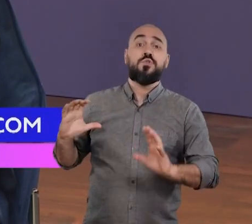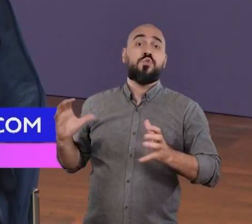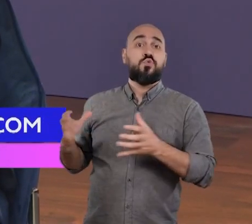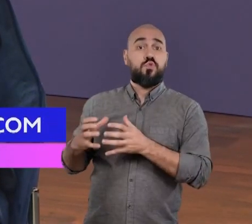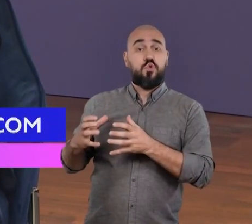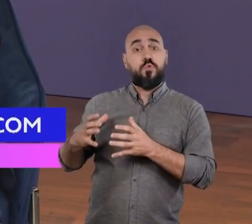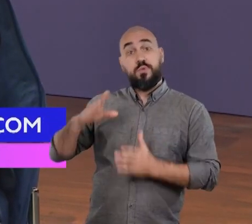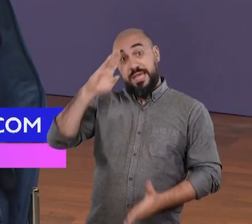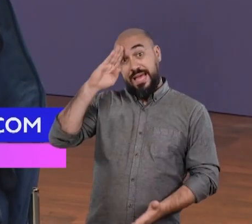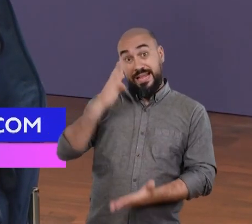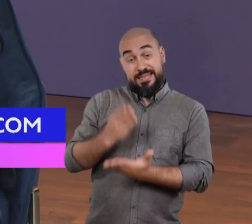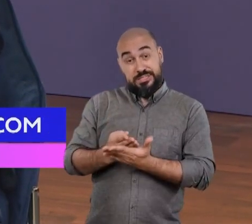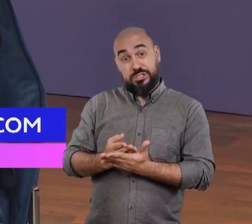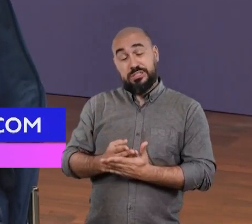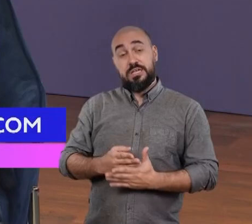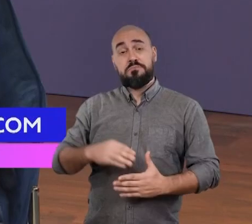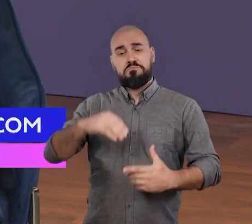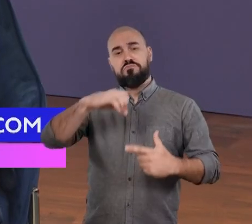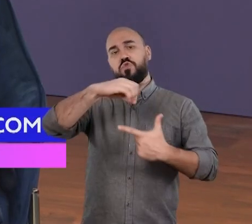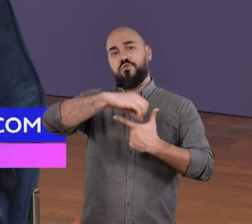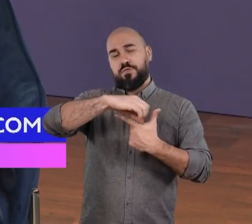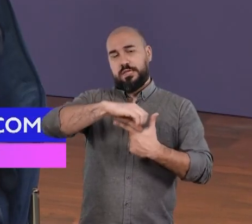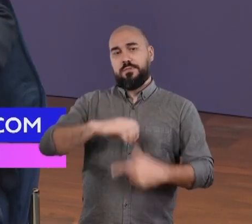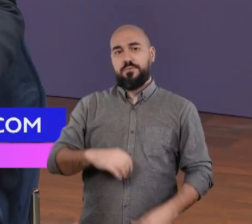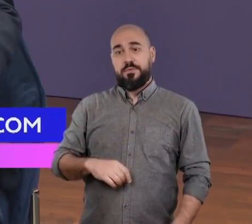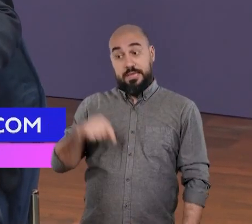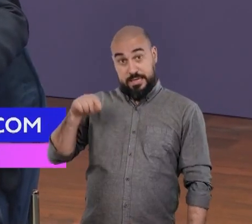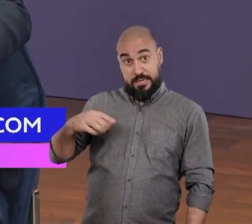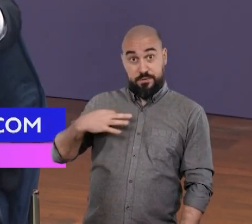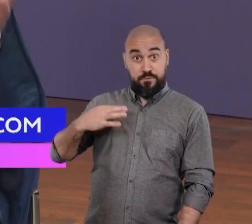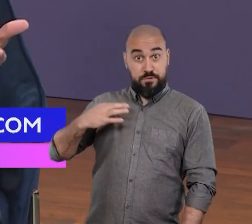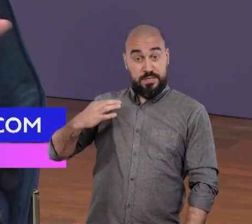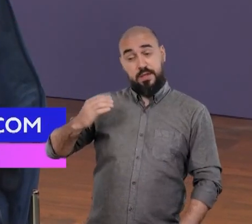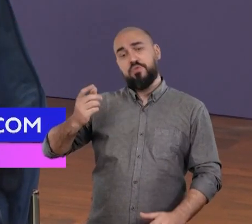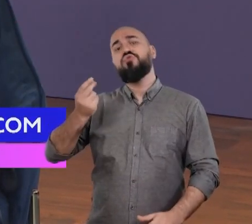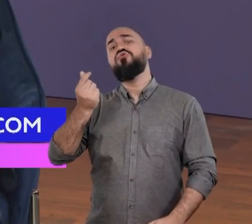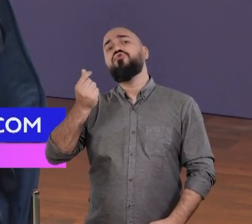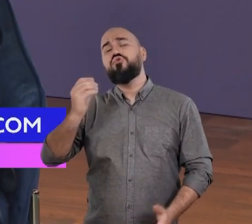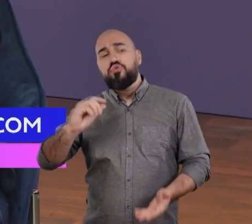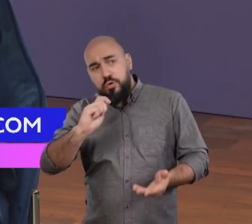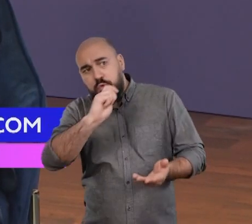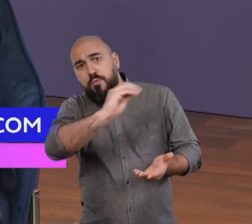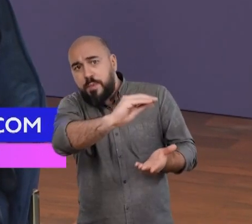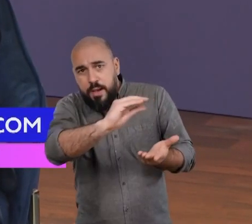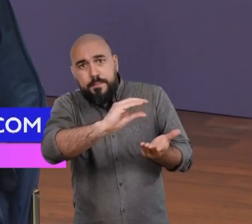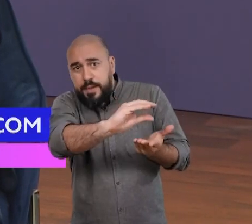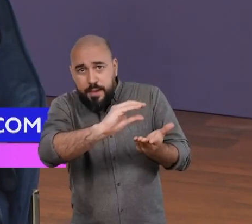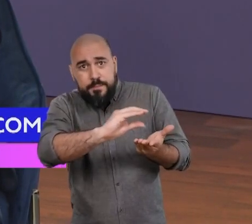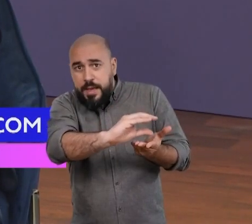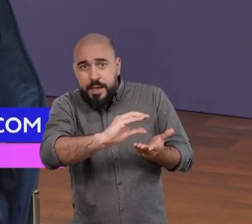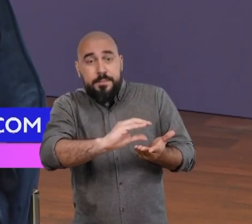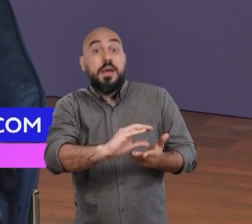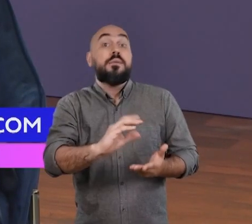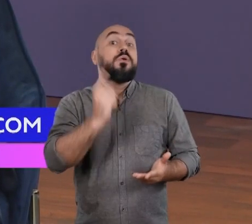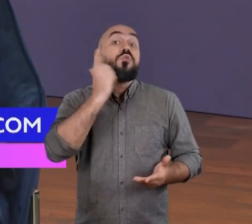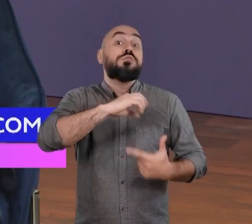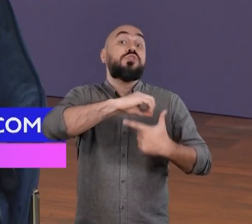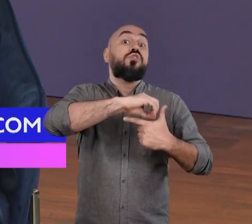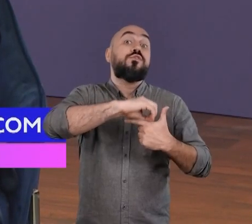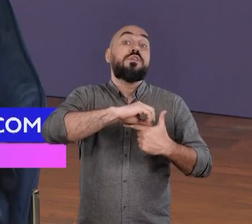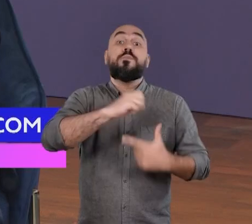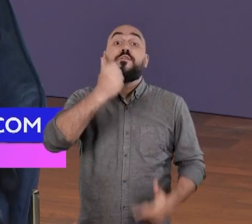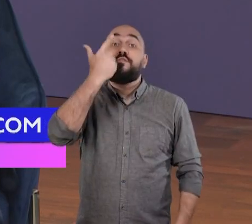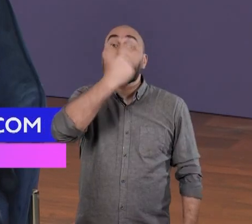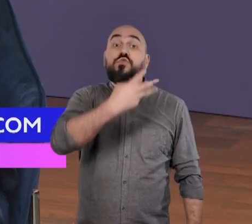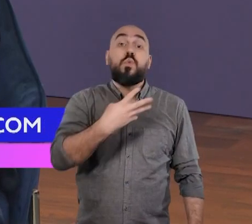que acreditam e confiam na Novo Tempo e que fazem suas doações para que a Novo Tempo permaneça 24 horas no